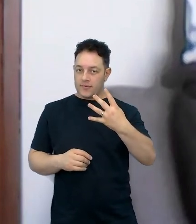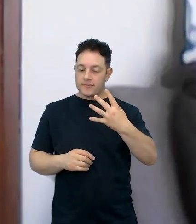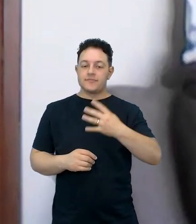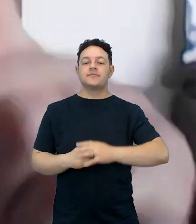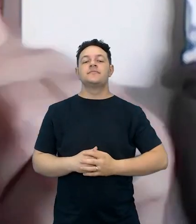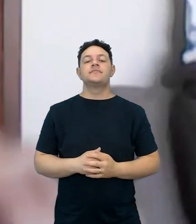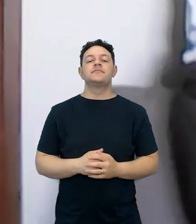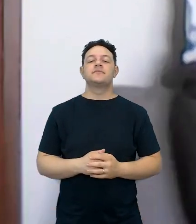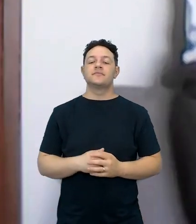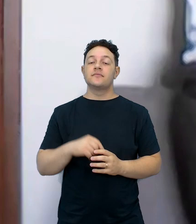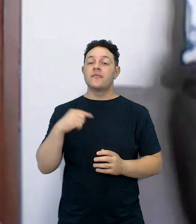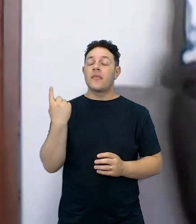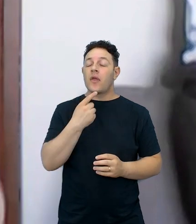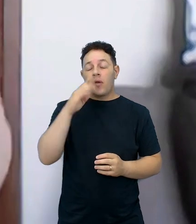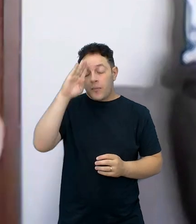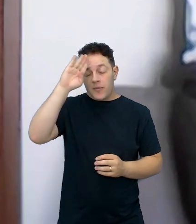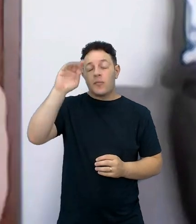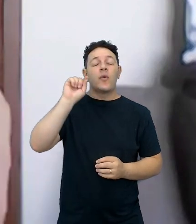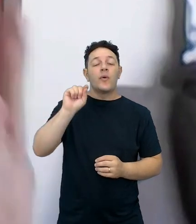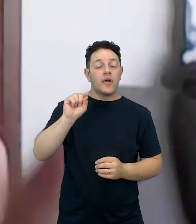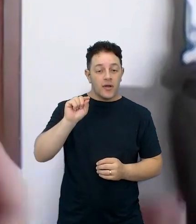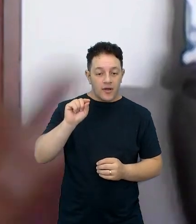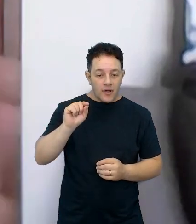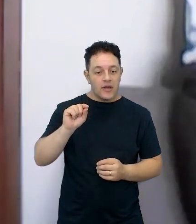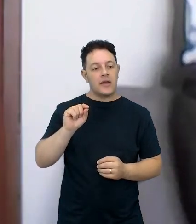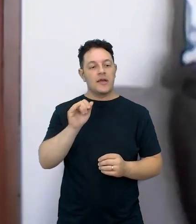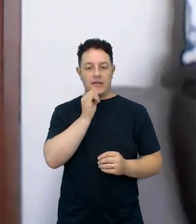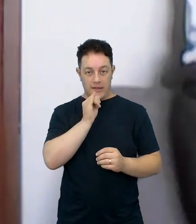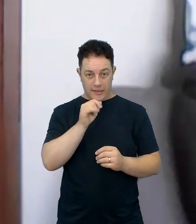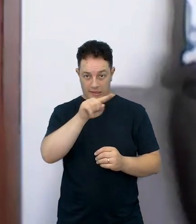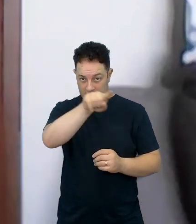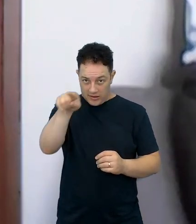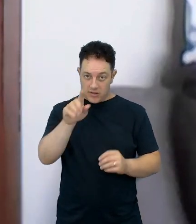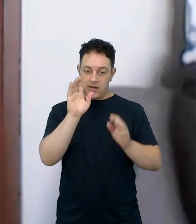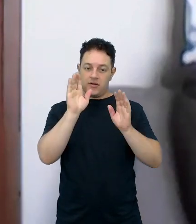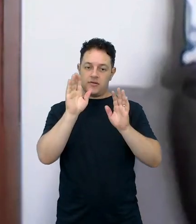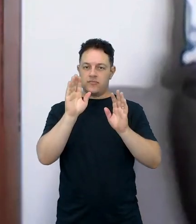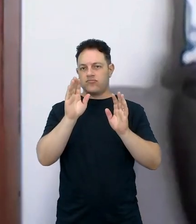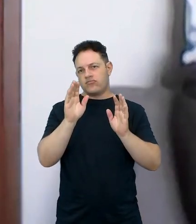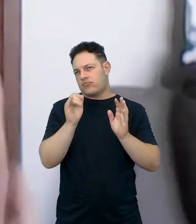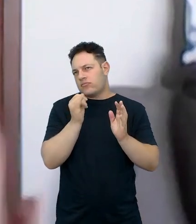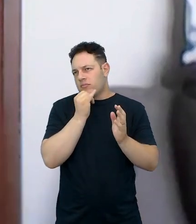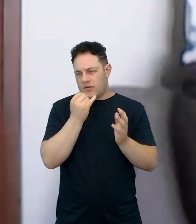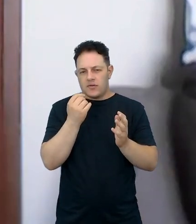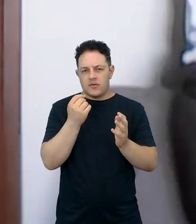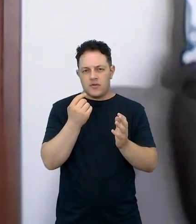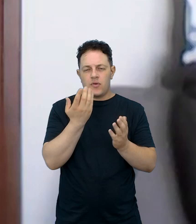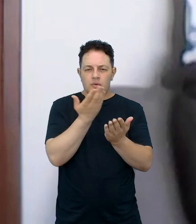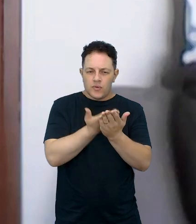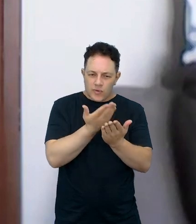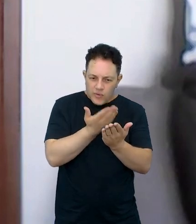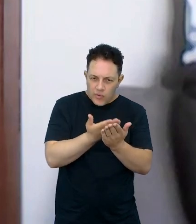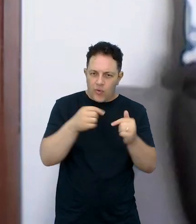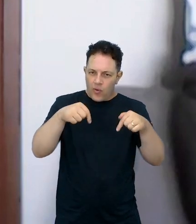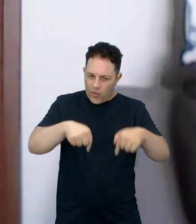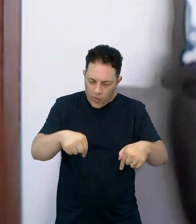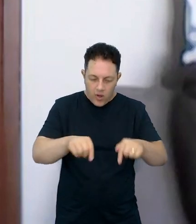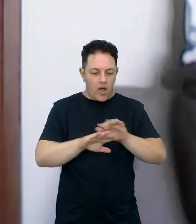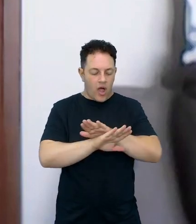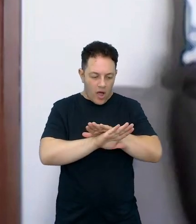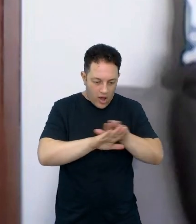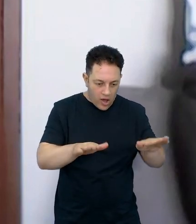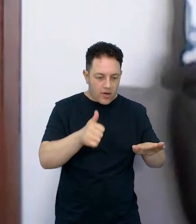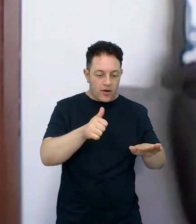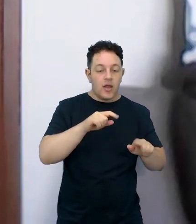Sempre, porque a intenção, né, é que depois de que vocês saiam desse estudo de agora, vocês